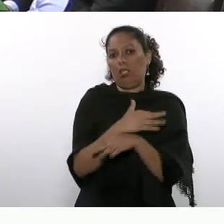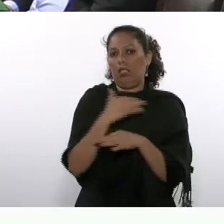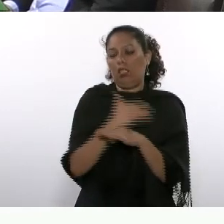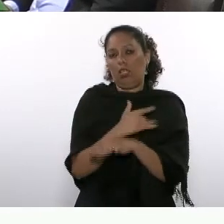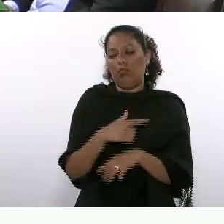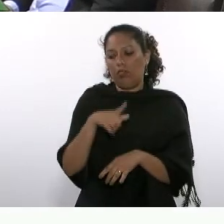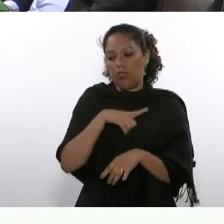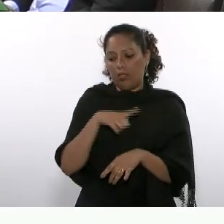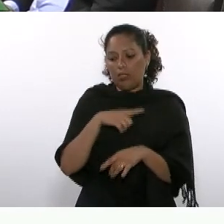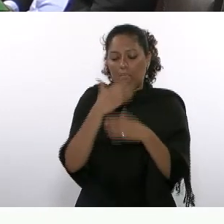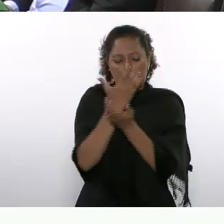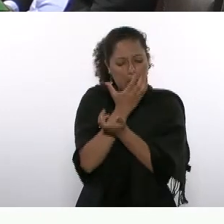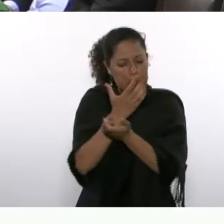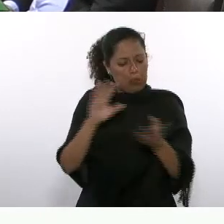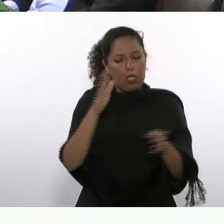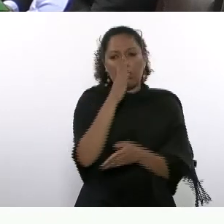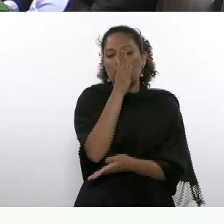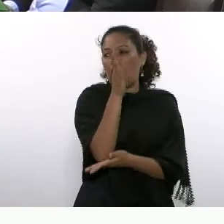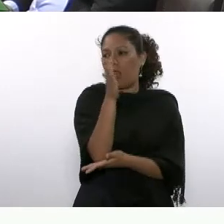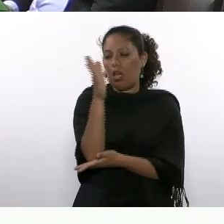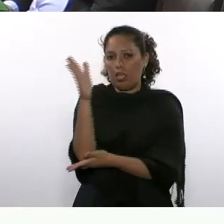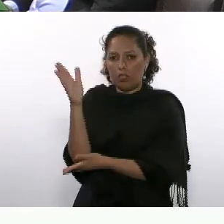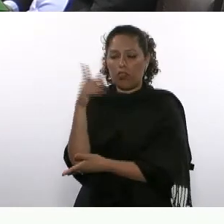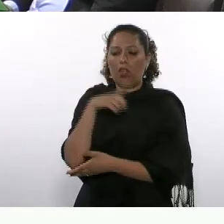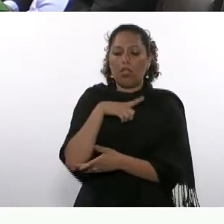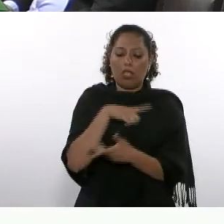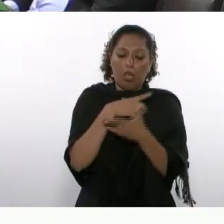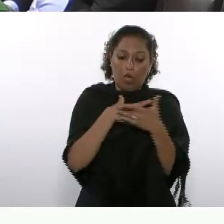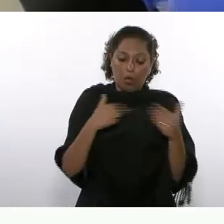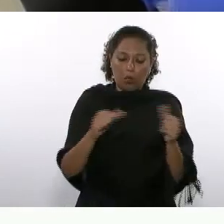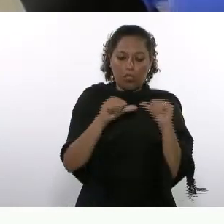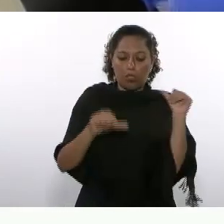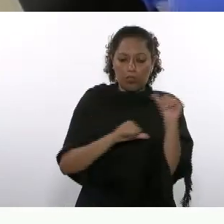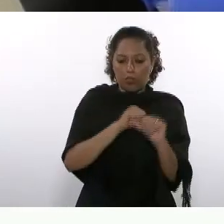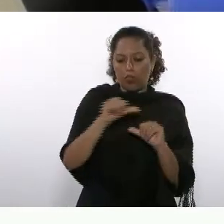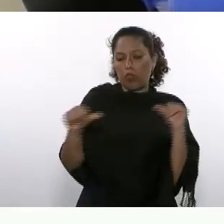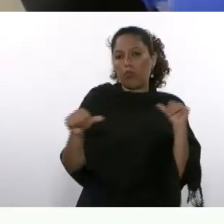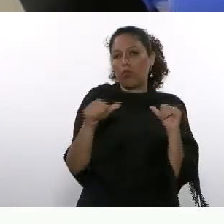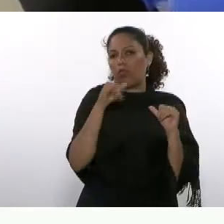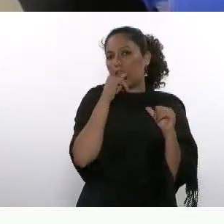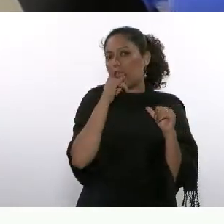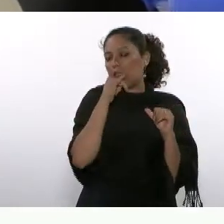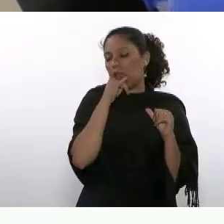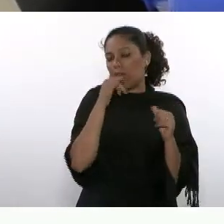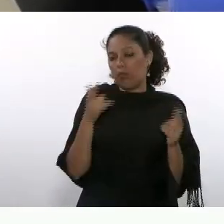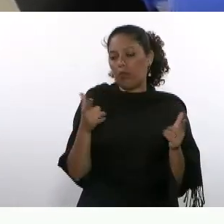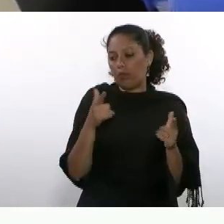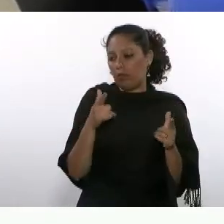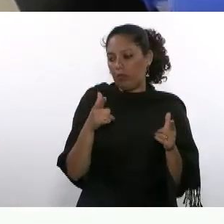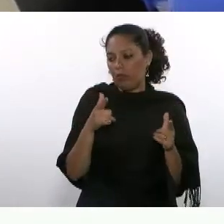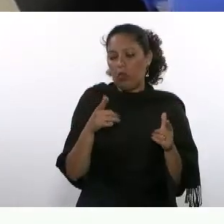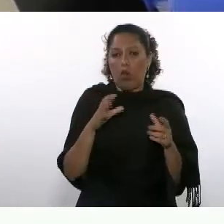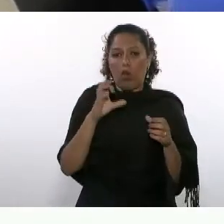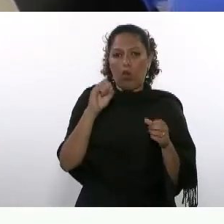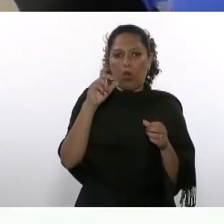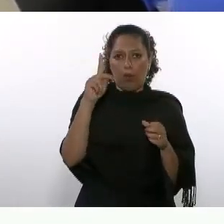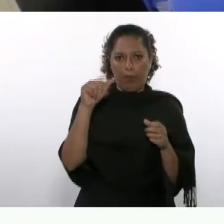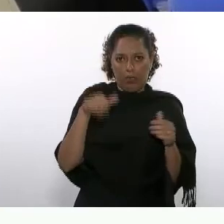tem grandes hotéis, né, equipamentos que foram transformados, por exemplo, em hotéis, no período da